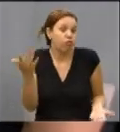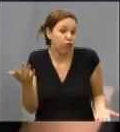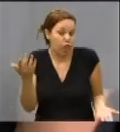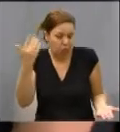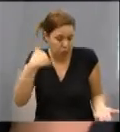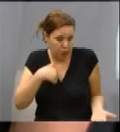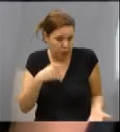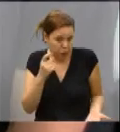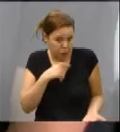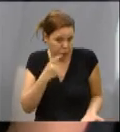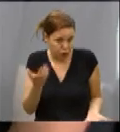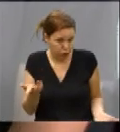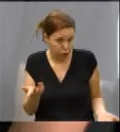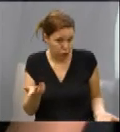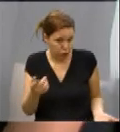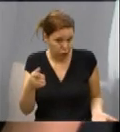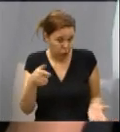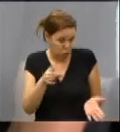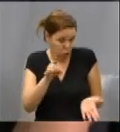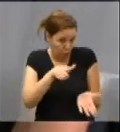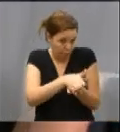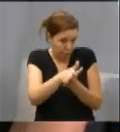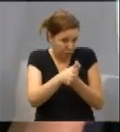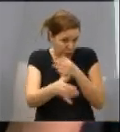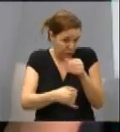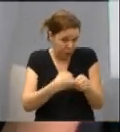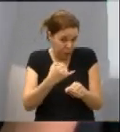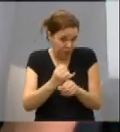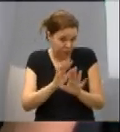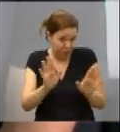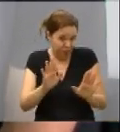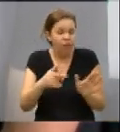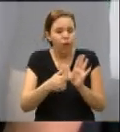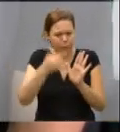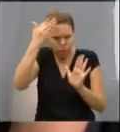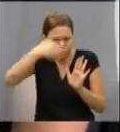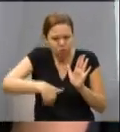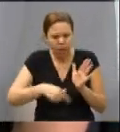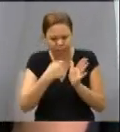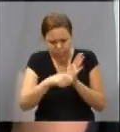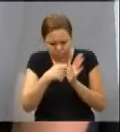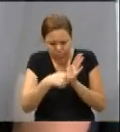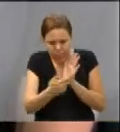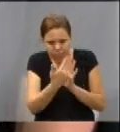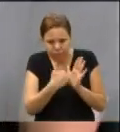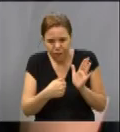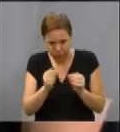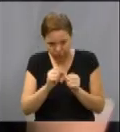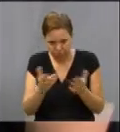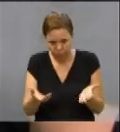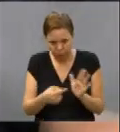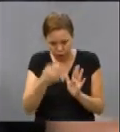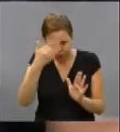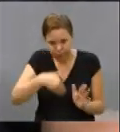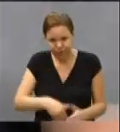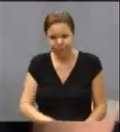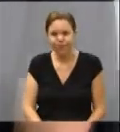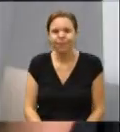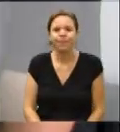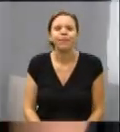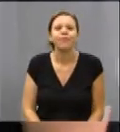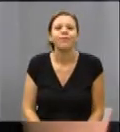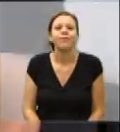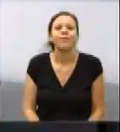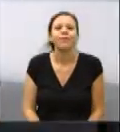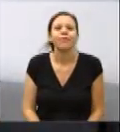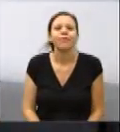que é mentira e que ele imprimiu isso daí, ele vai mostrar pra gente, então, como é que faz. Vamos fazer? Opa, vamos. Vamos